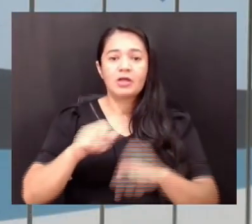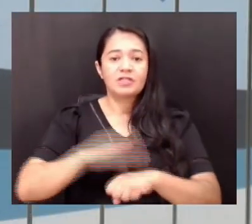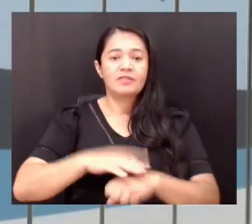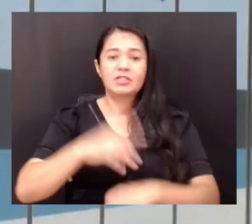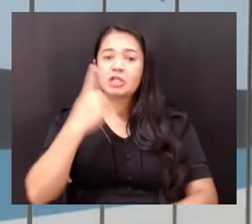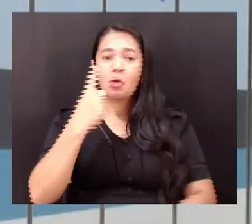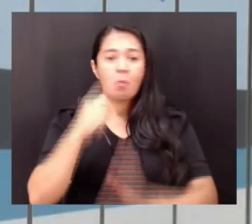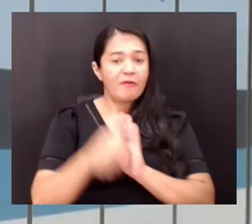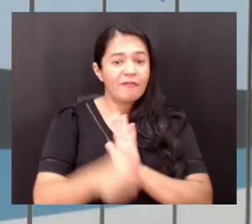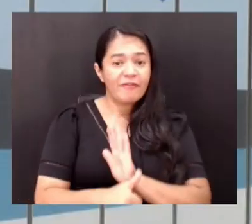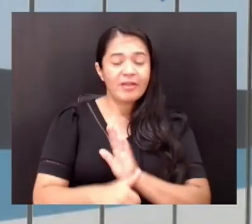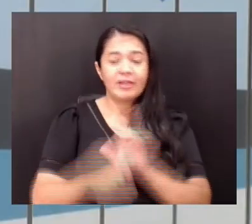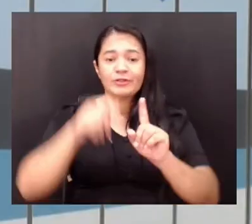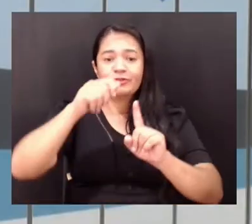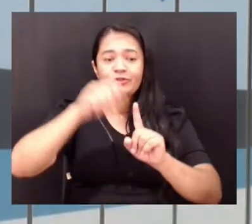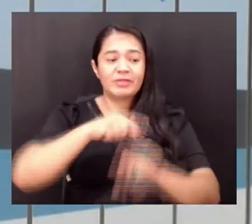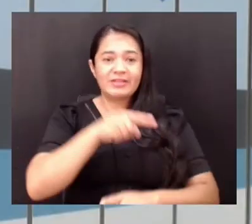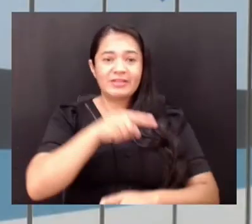ele passa, isso traz